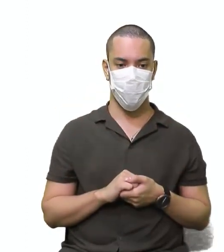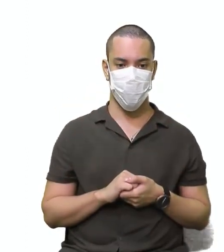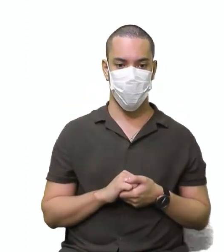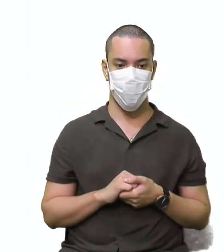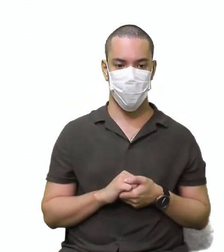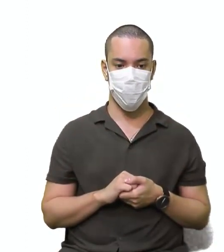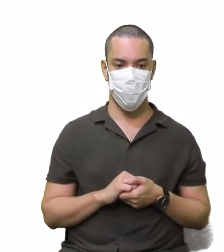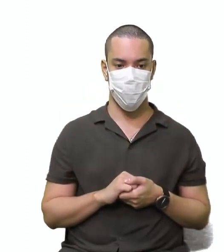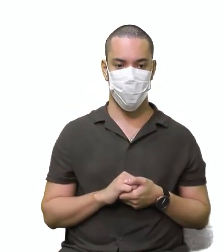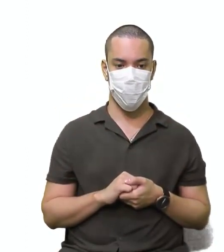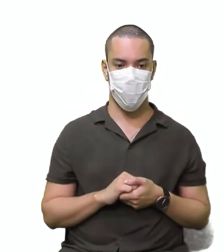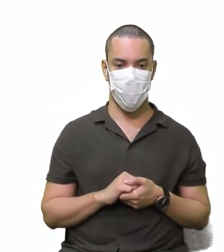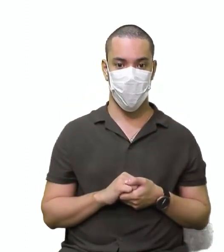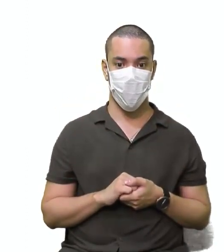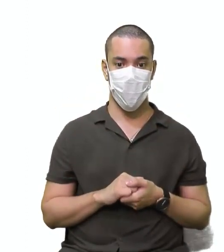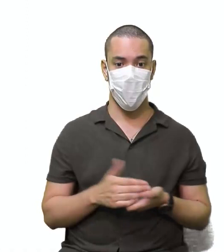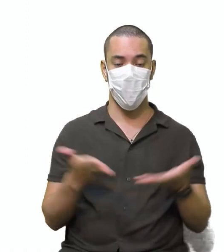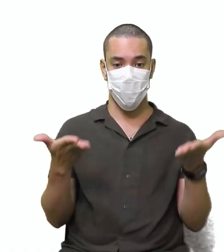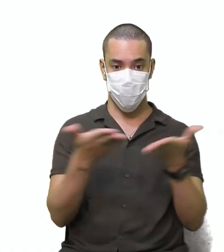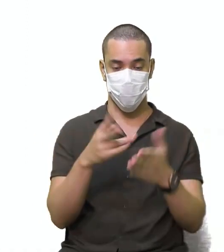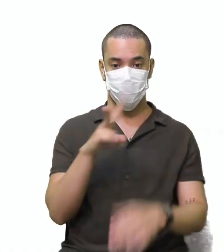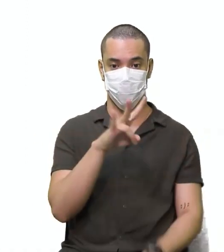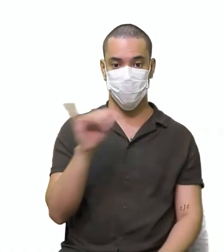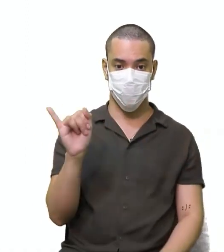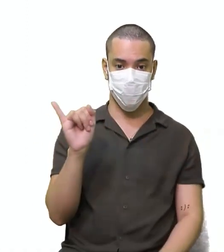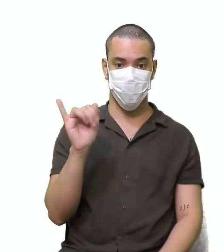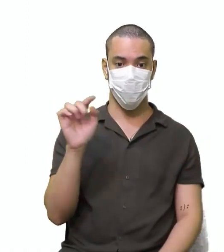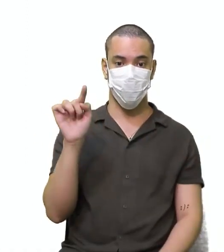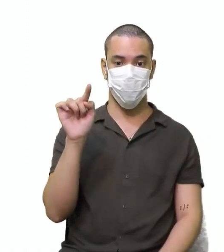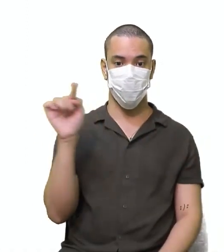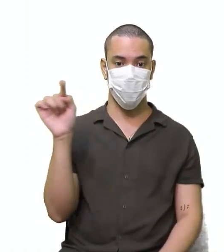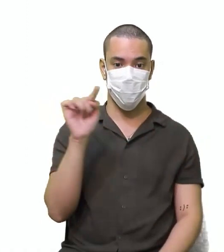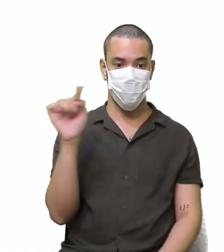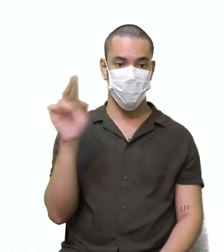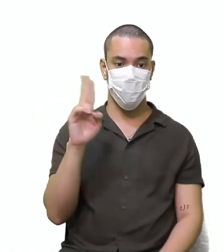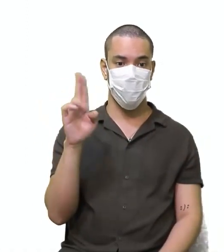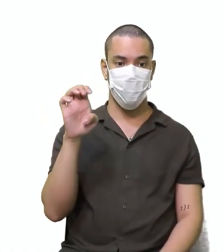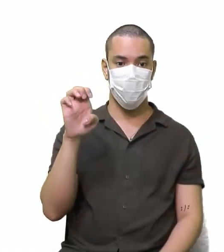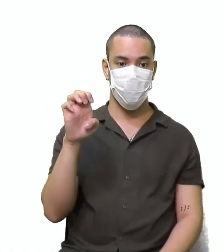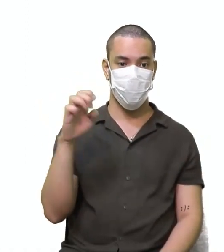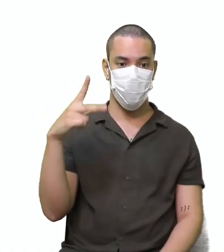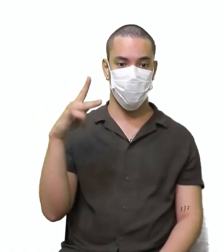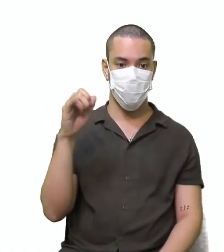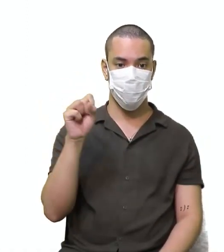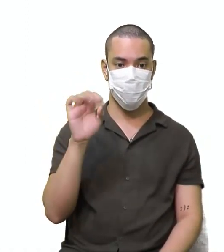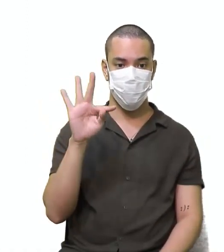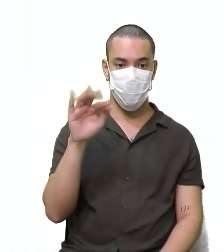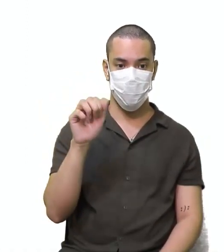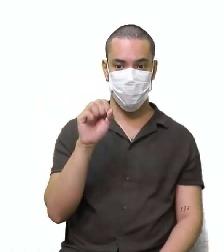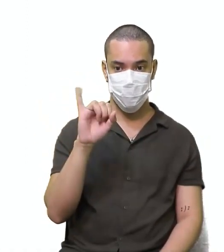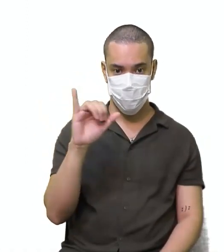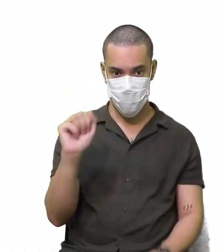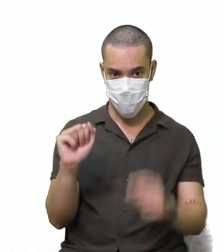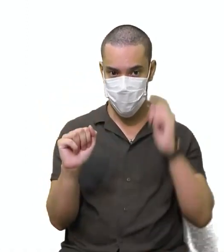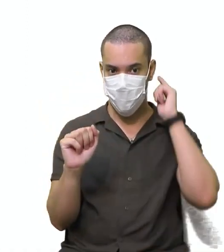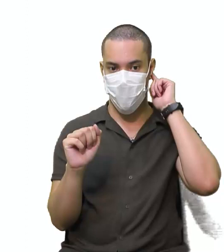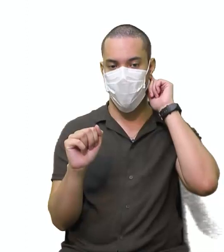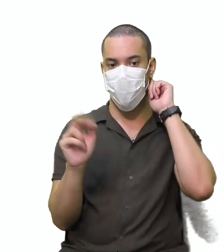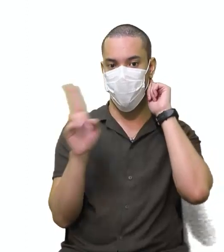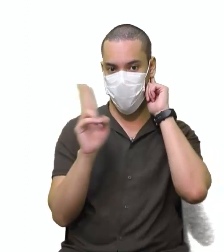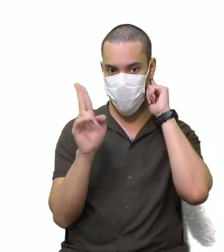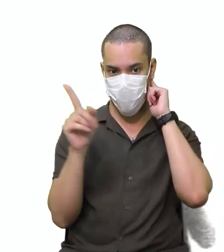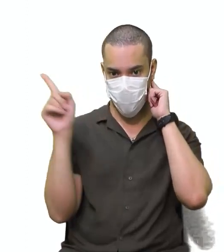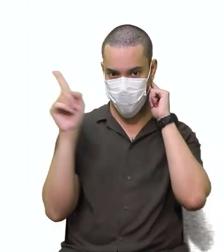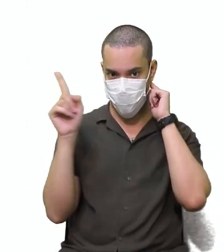E Pronto. aí você circula ali ou sublinha epistasia. Cadê epistasia? Ok,